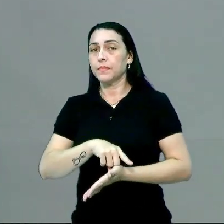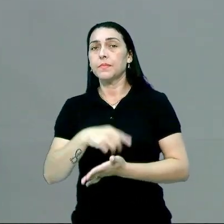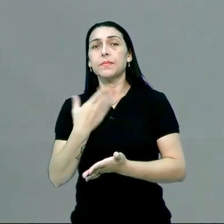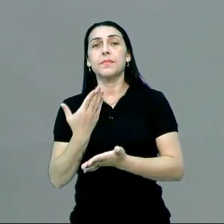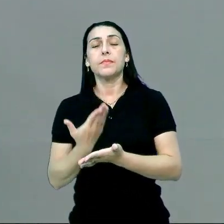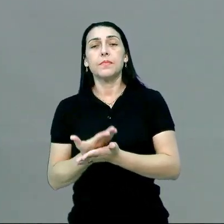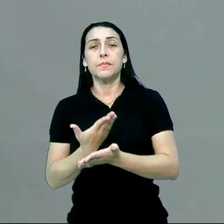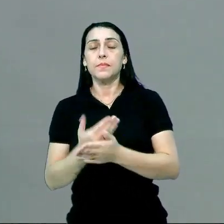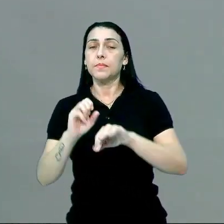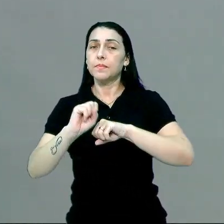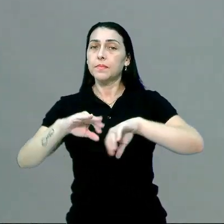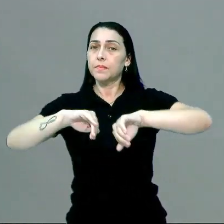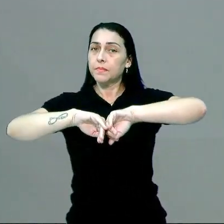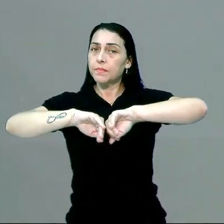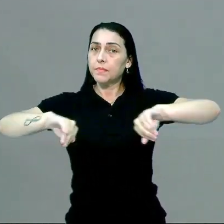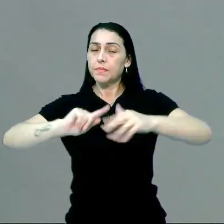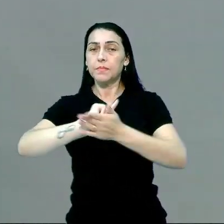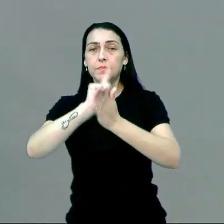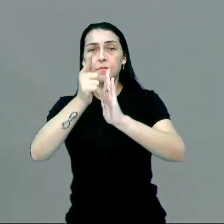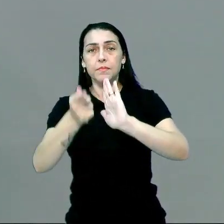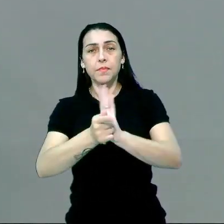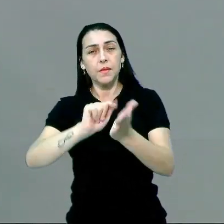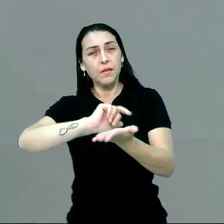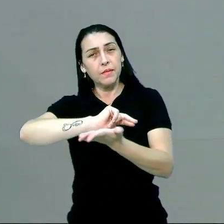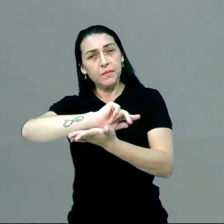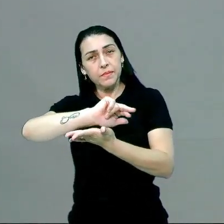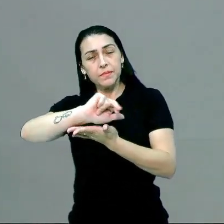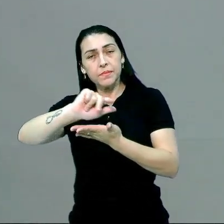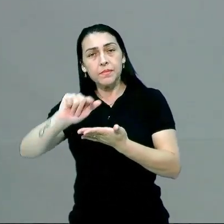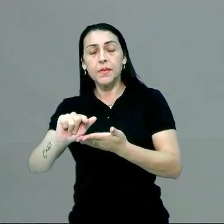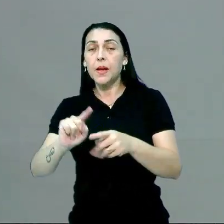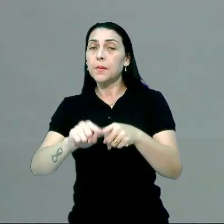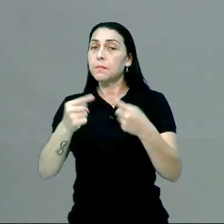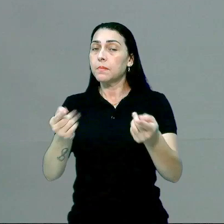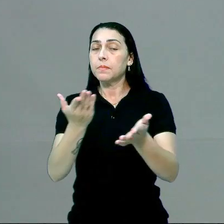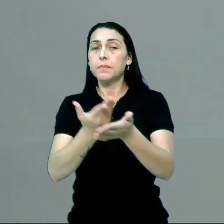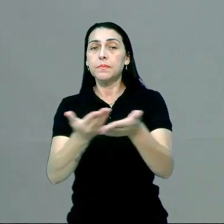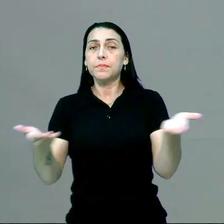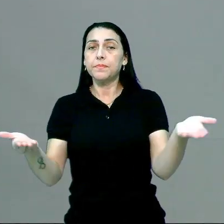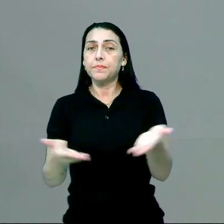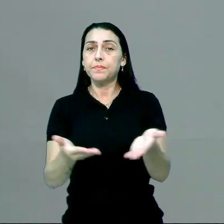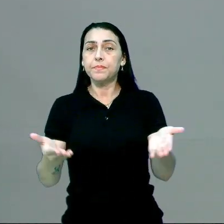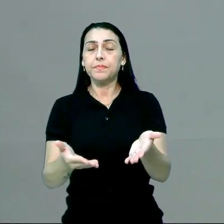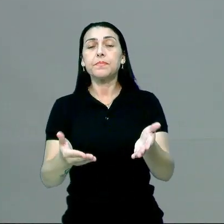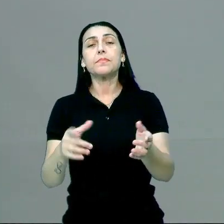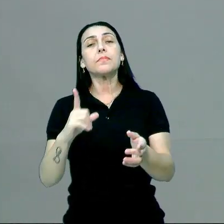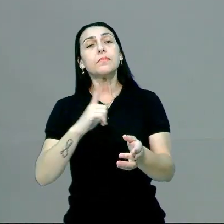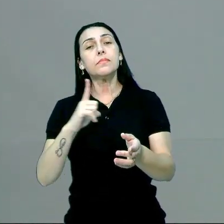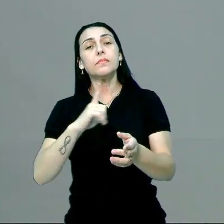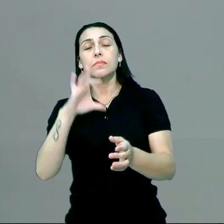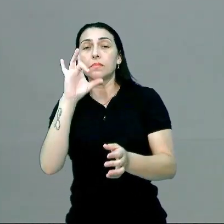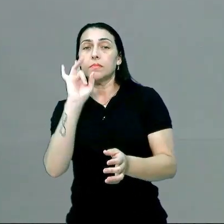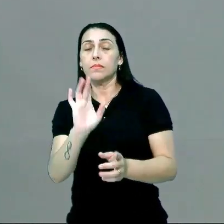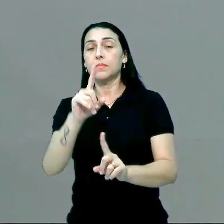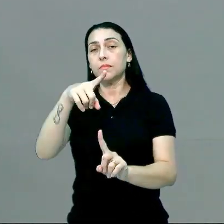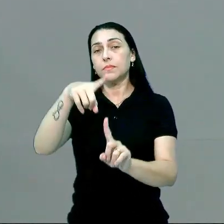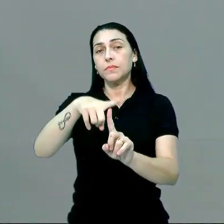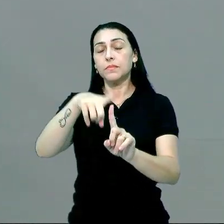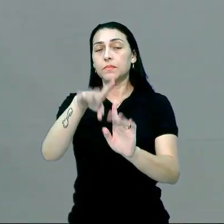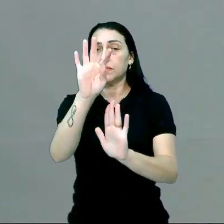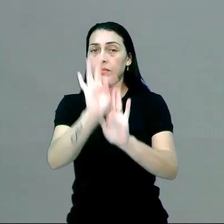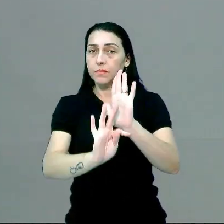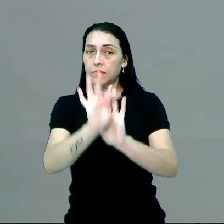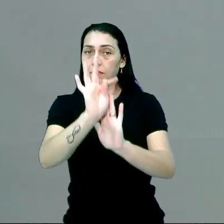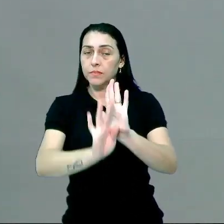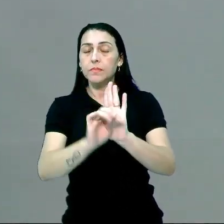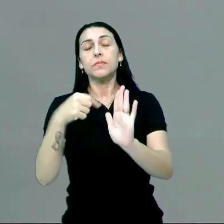trabalhar os gêneros separadamente, que eles são centenas. Porém, na aula de hoje, nós iremos nos ater somente aos tipos